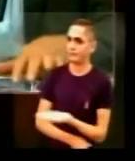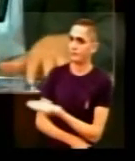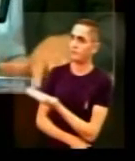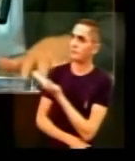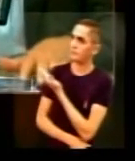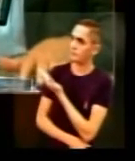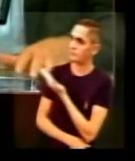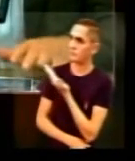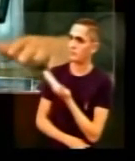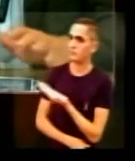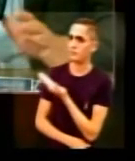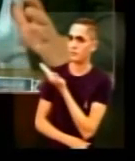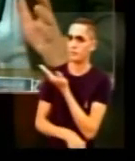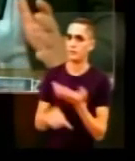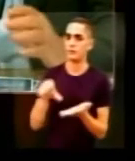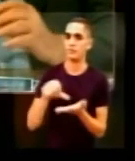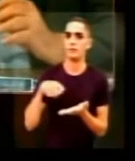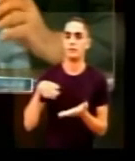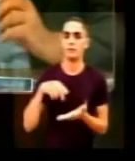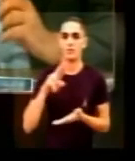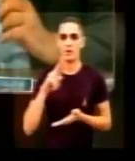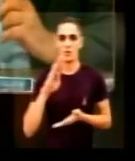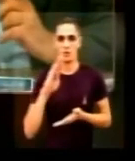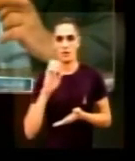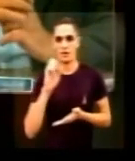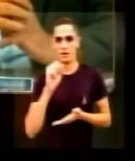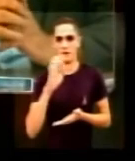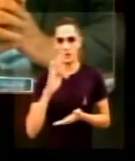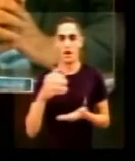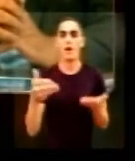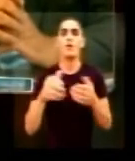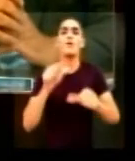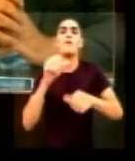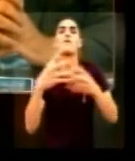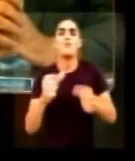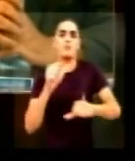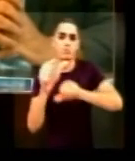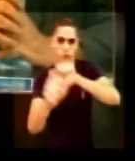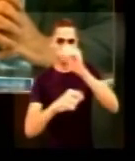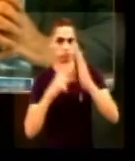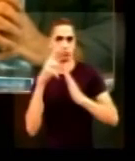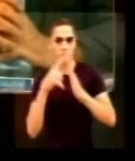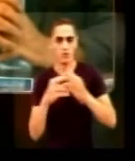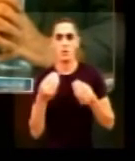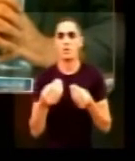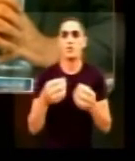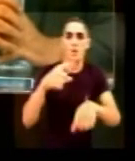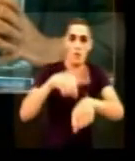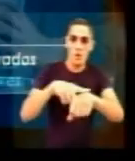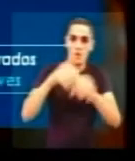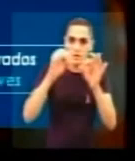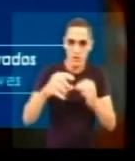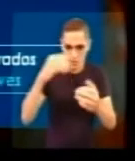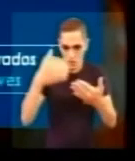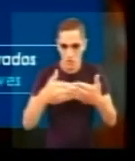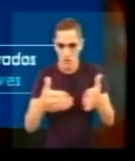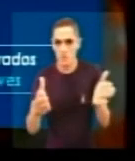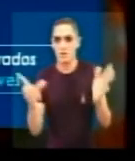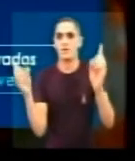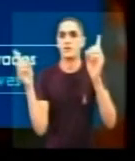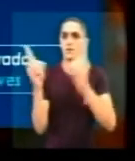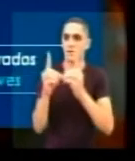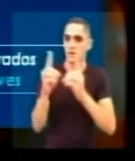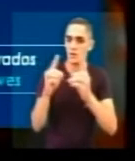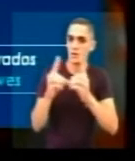iremos fazer algumas modificações quanto ao funcionamento dessas unidades. A